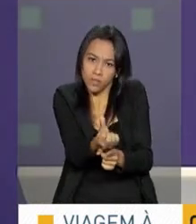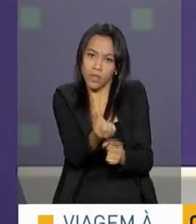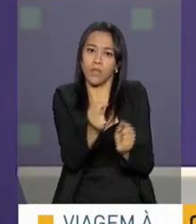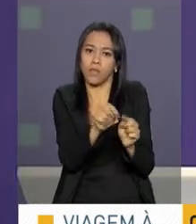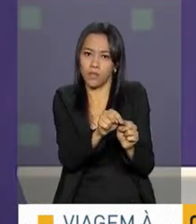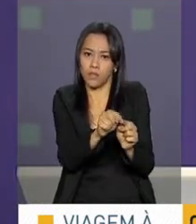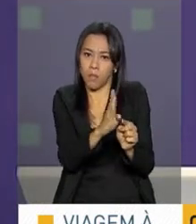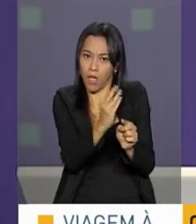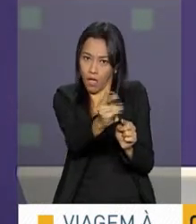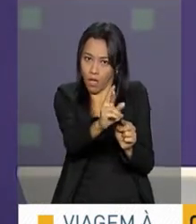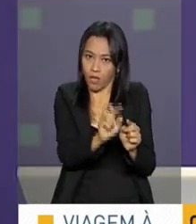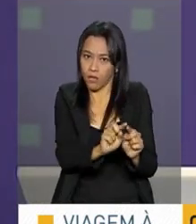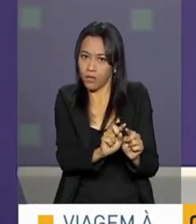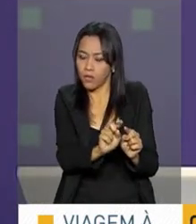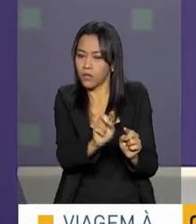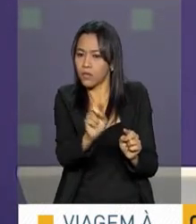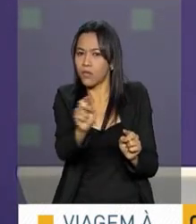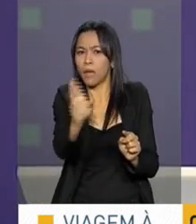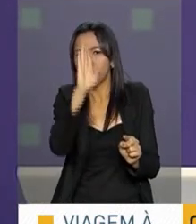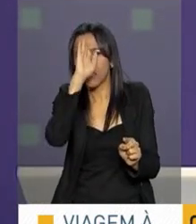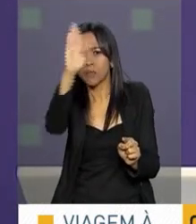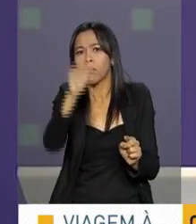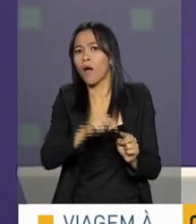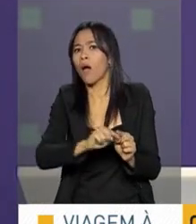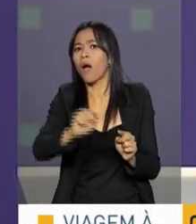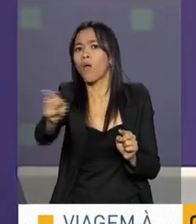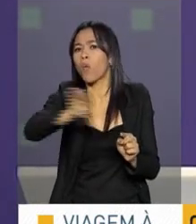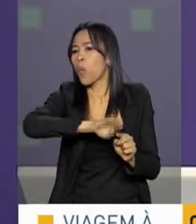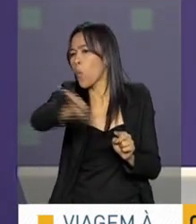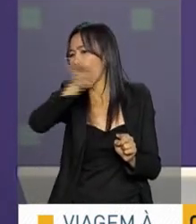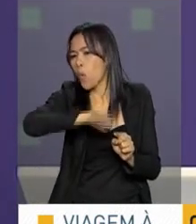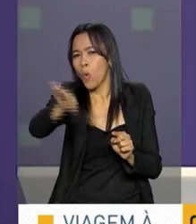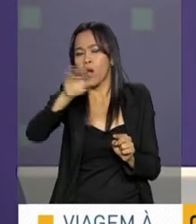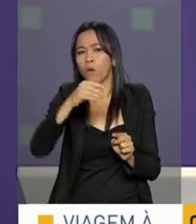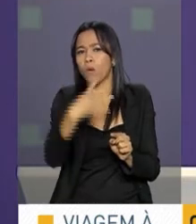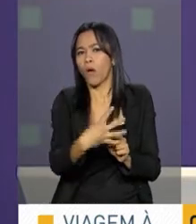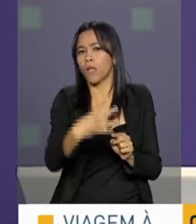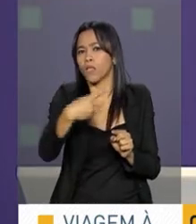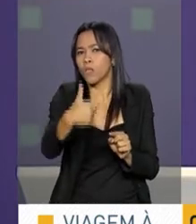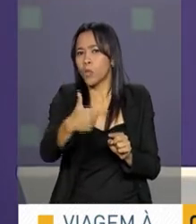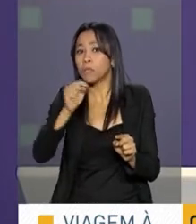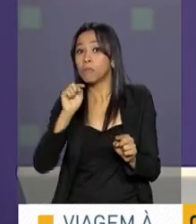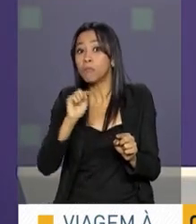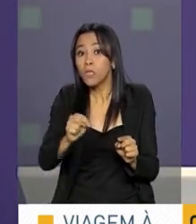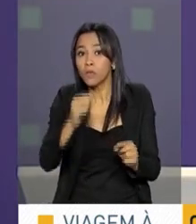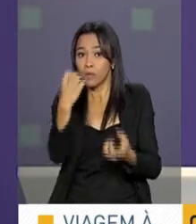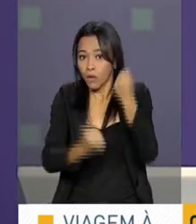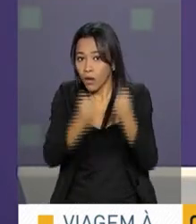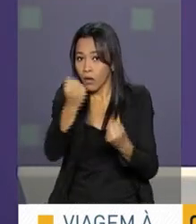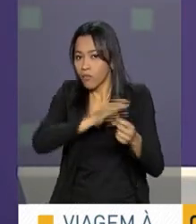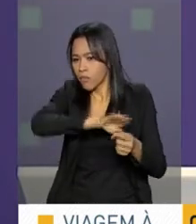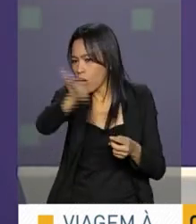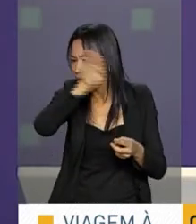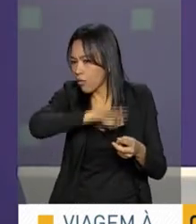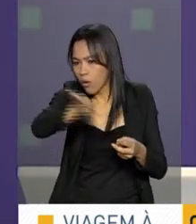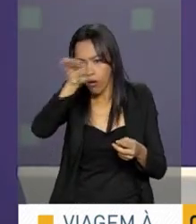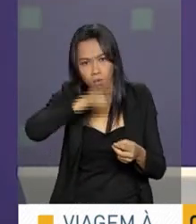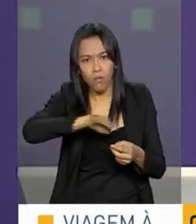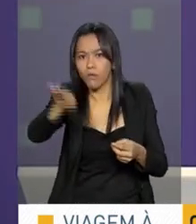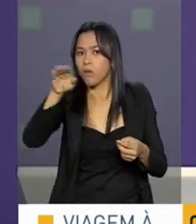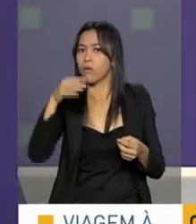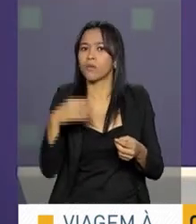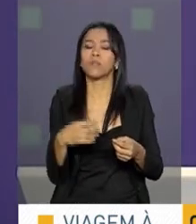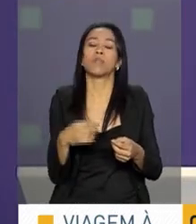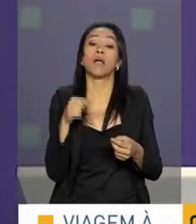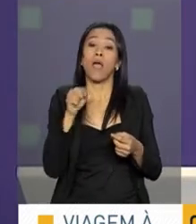é a principal rodovia do país, com maior movimentação, 42 mil veículos dia trafegam nessa rodovia. Uma